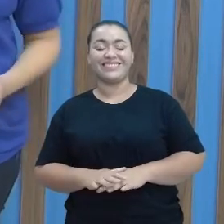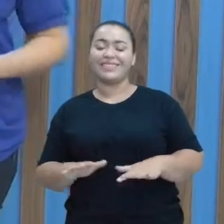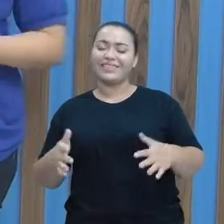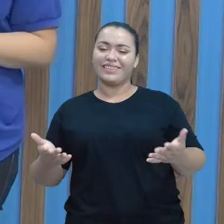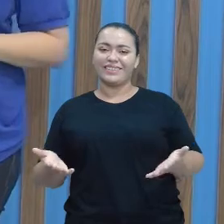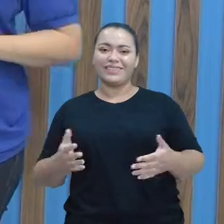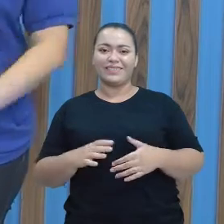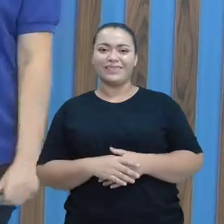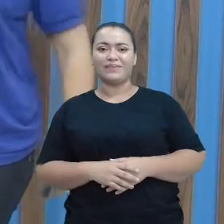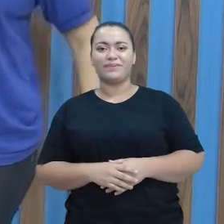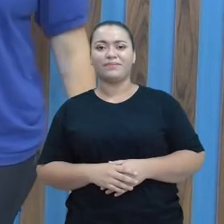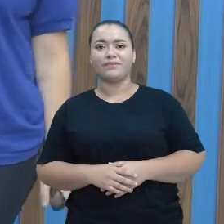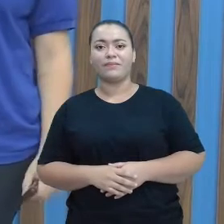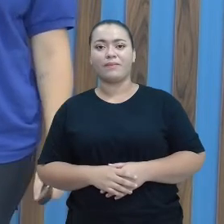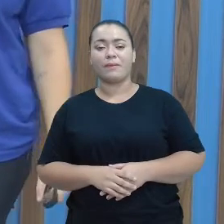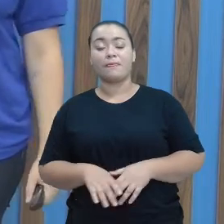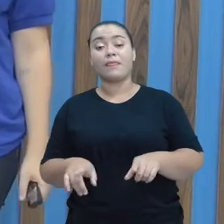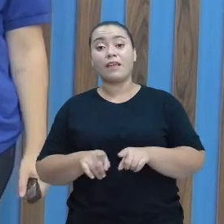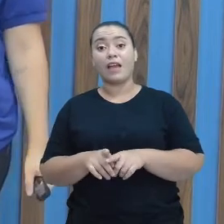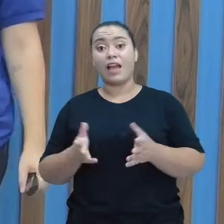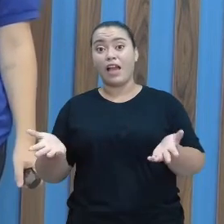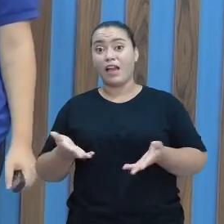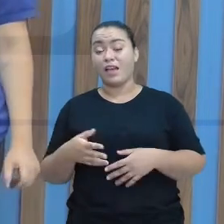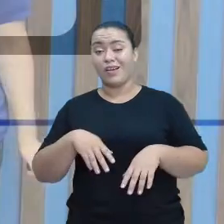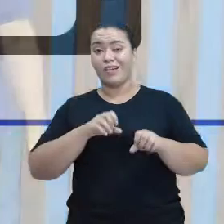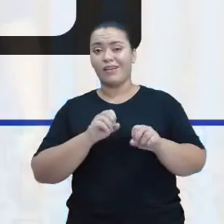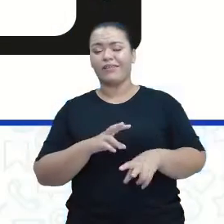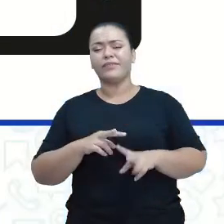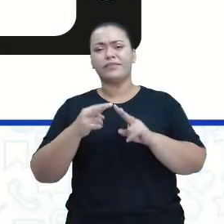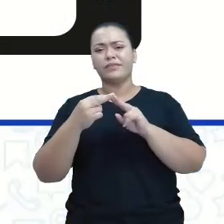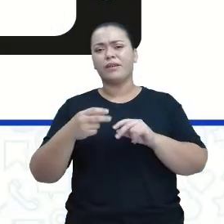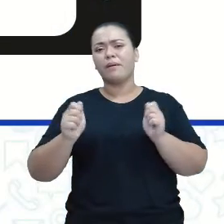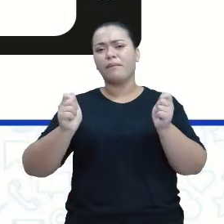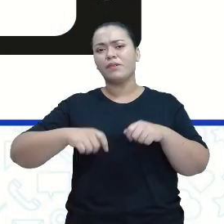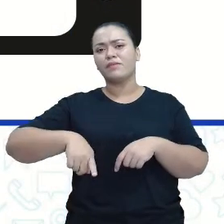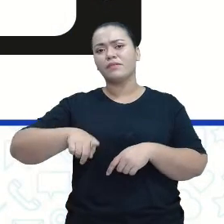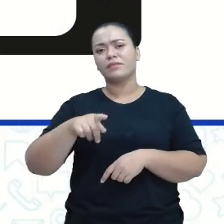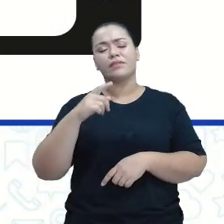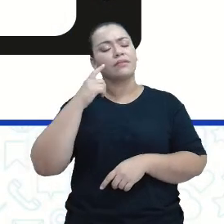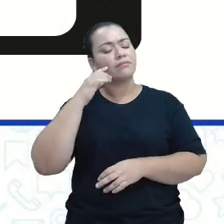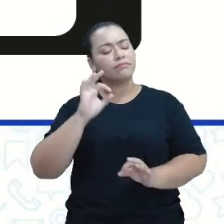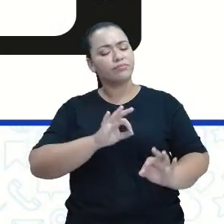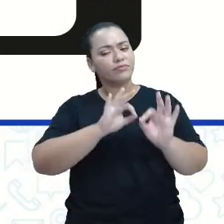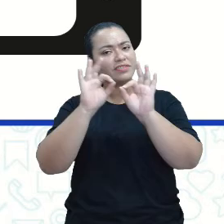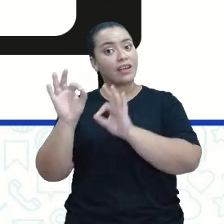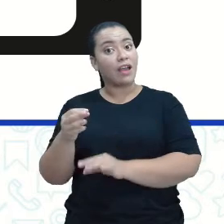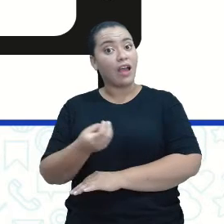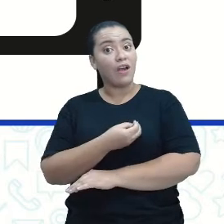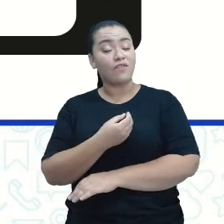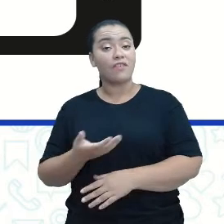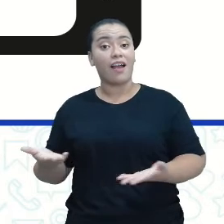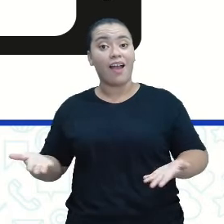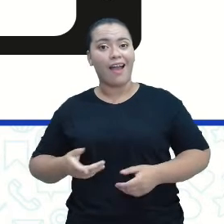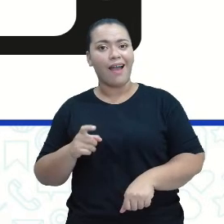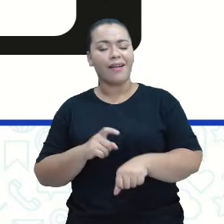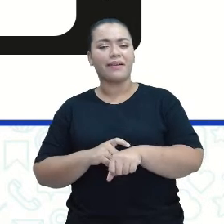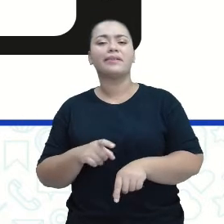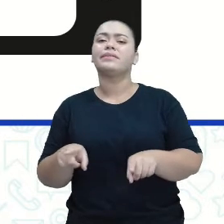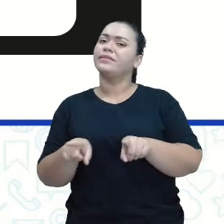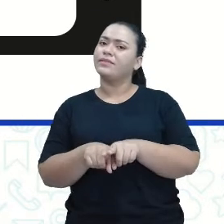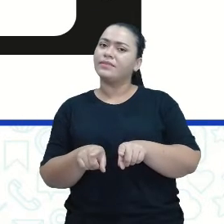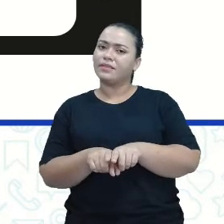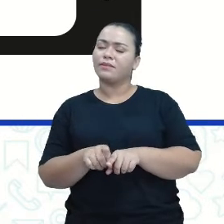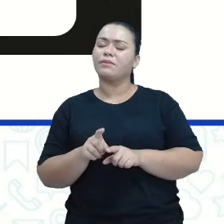Então, né? Opa, passei. O formato da nossa aula digital possibilita que você assista essa aula ao vivo nesse momento, mas também você